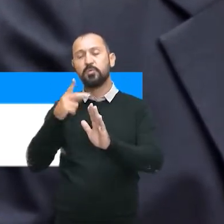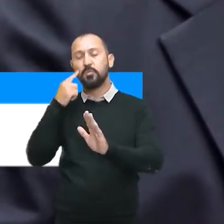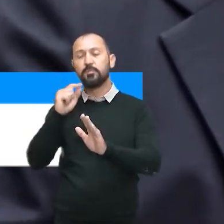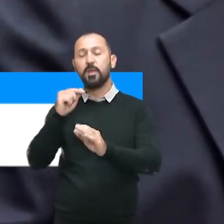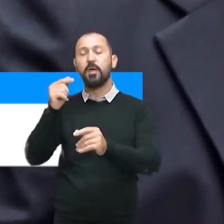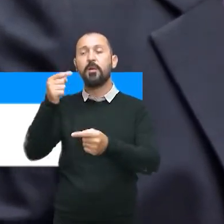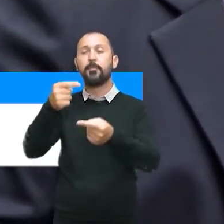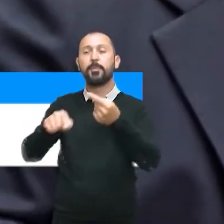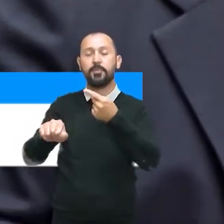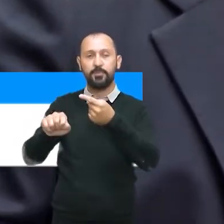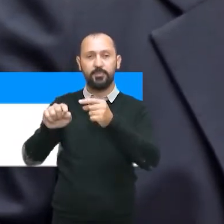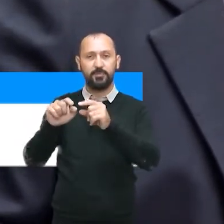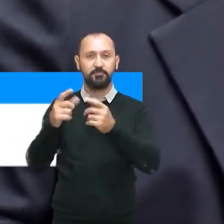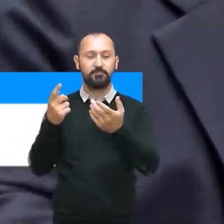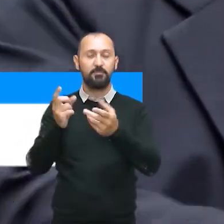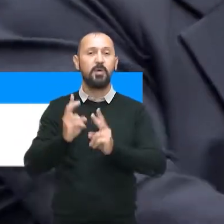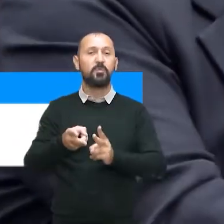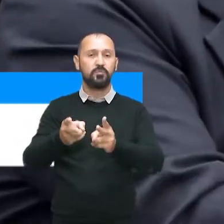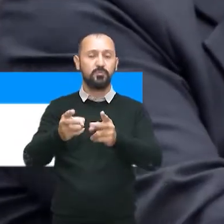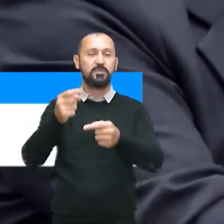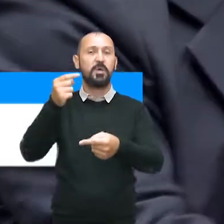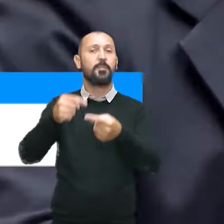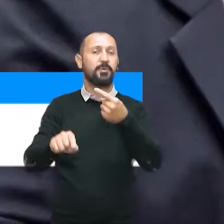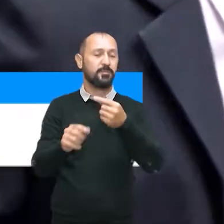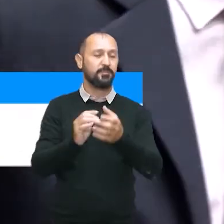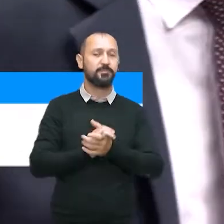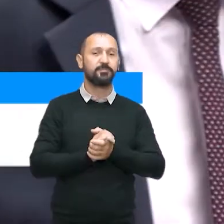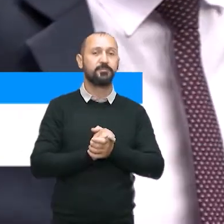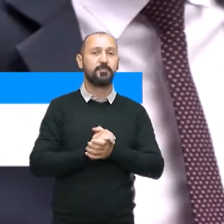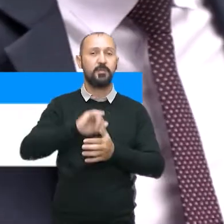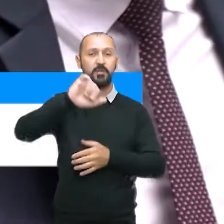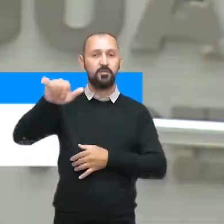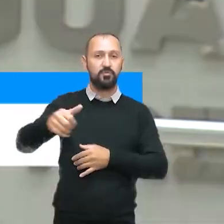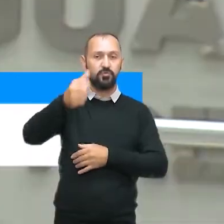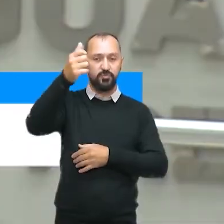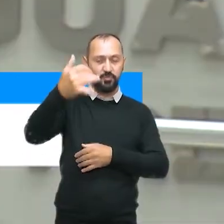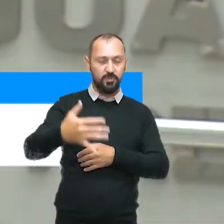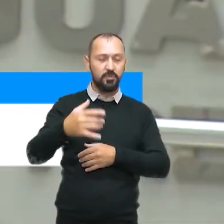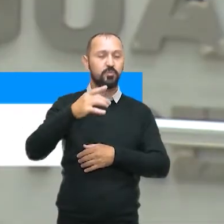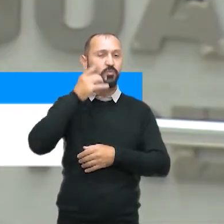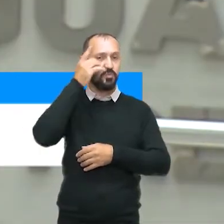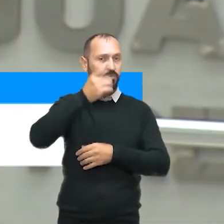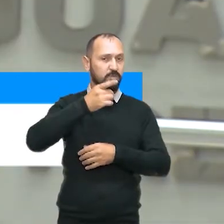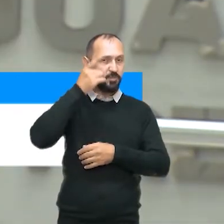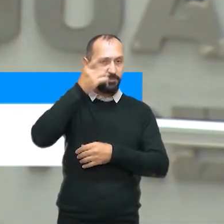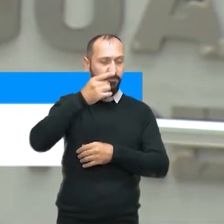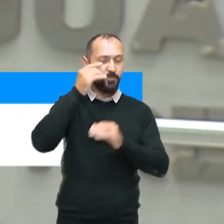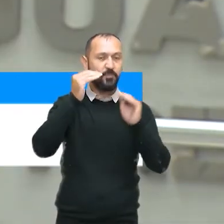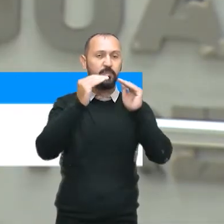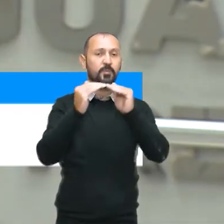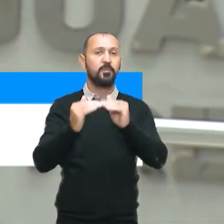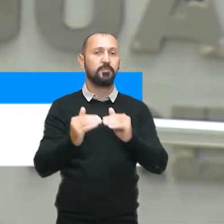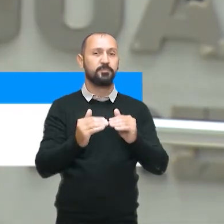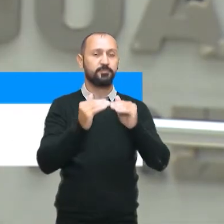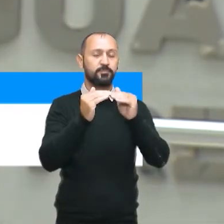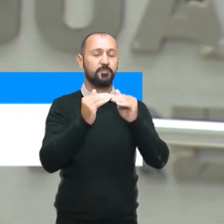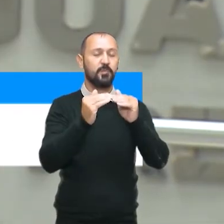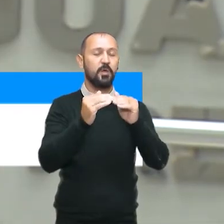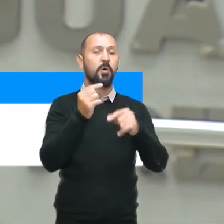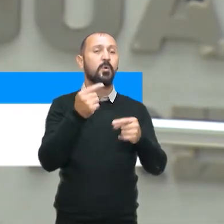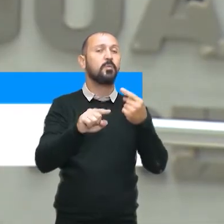Eu voto sim pela manutenção do veto. A justificativa dos parlamentares que